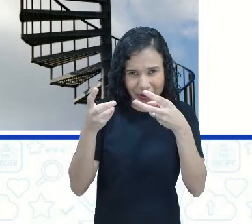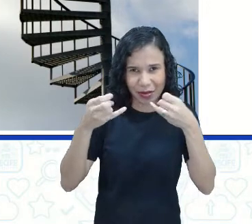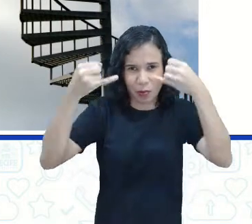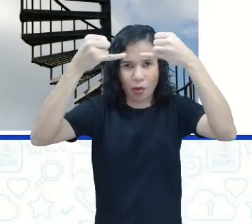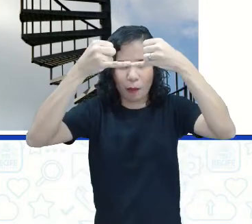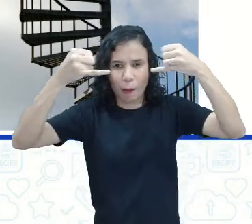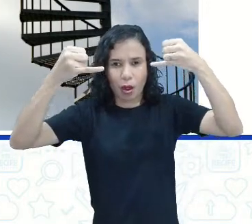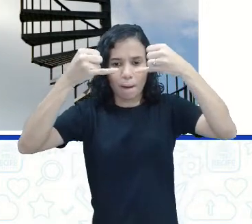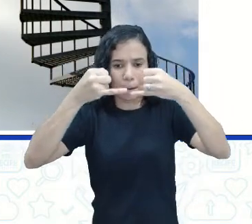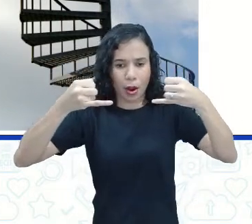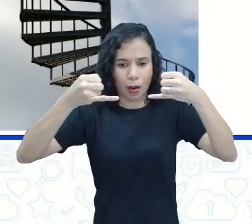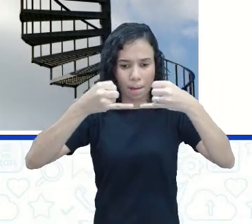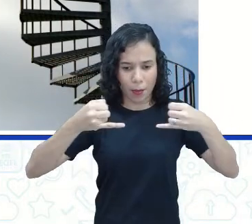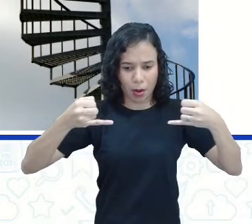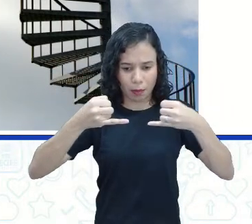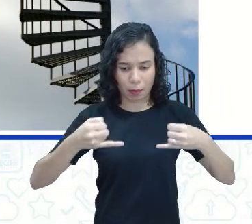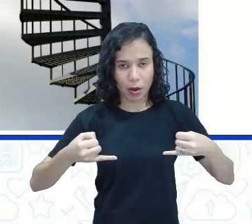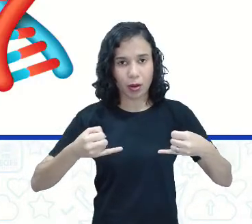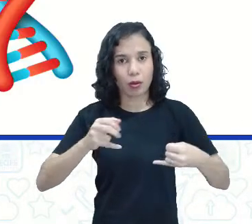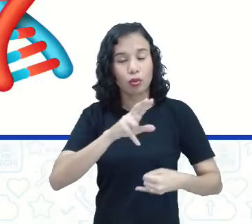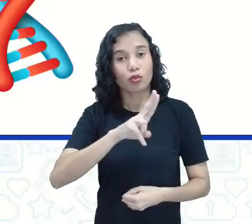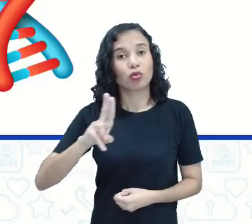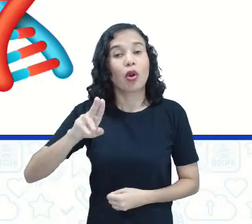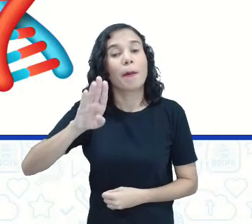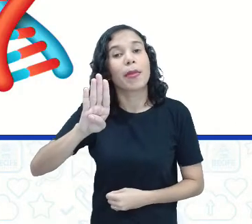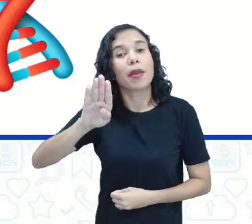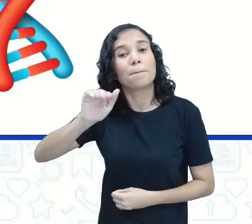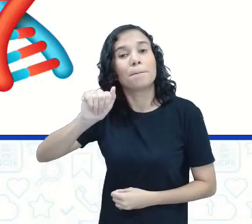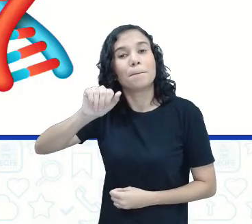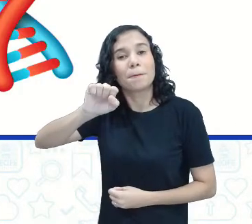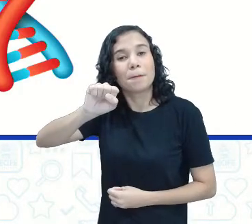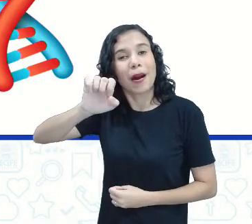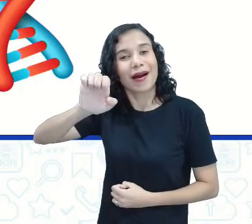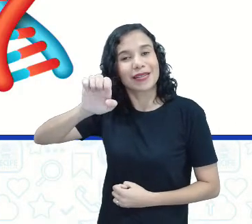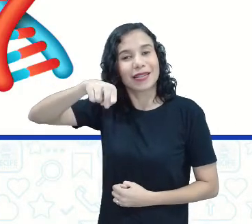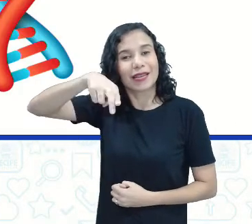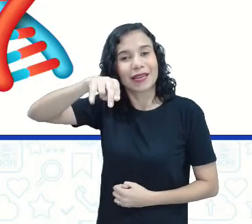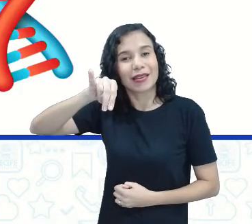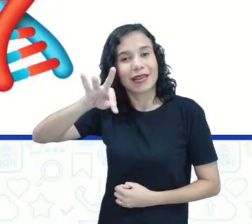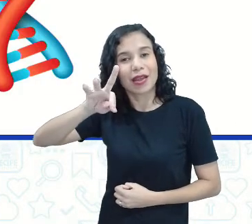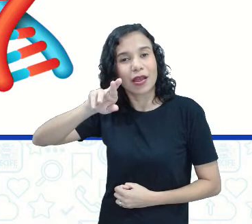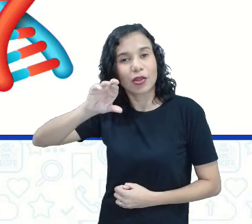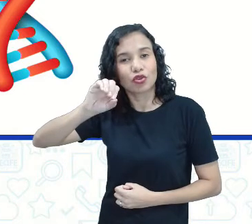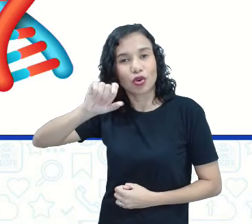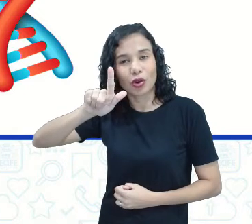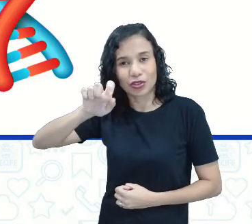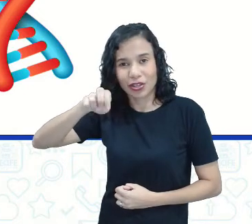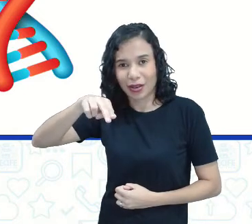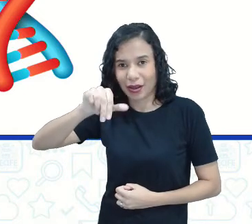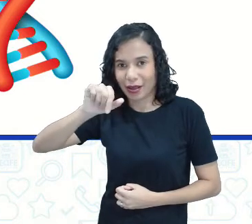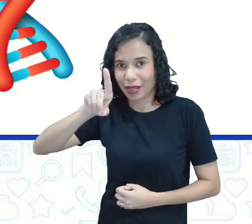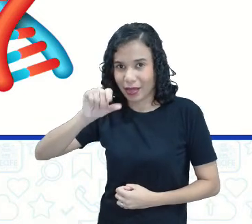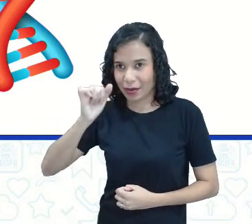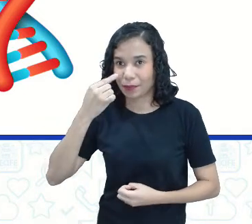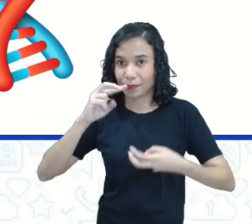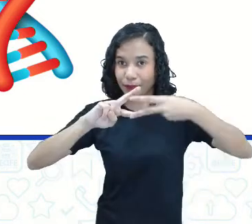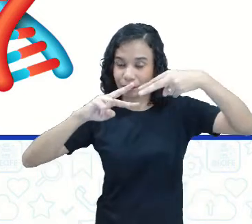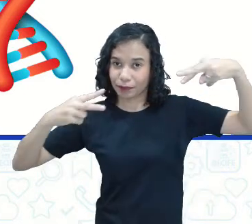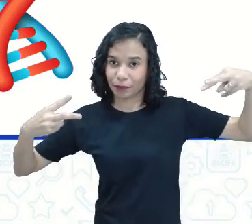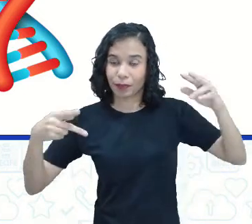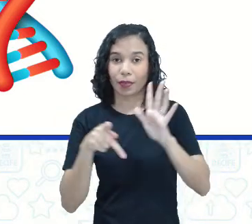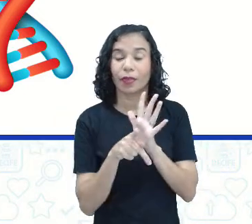agora, mas que essas retinhas são chamadas de base nitrogenada. Olha só a composição do DNA. Então, temos